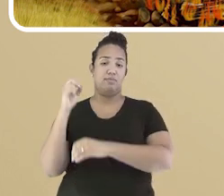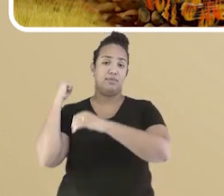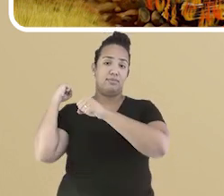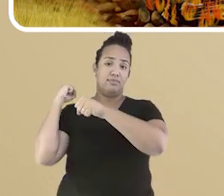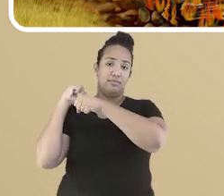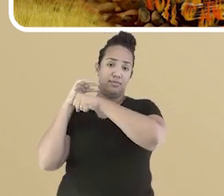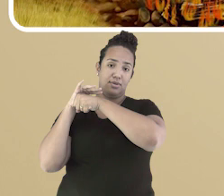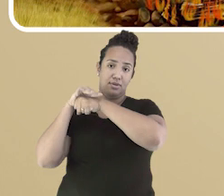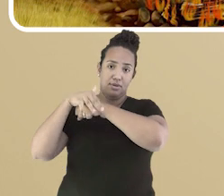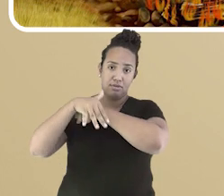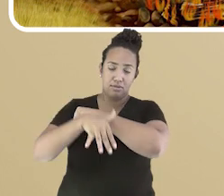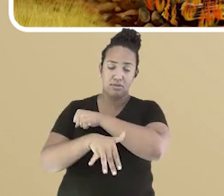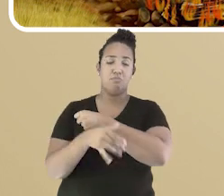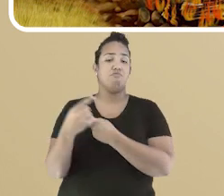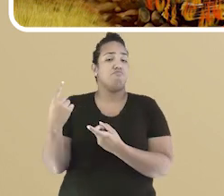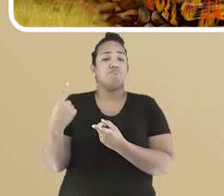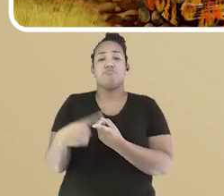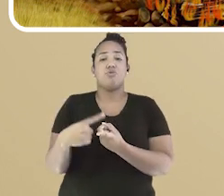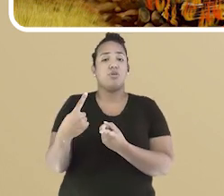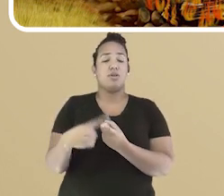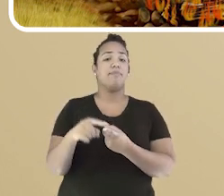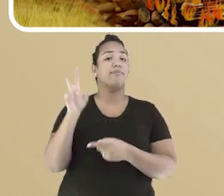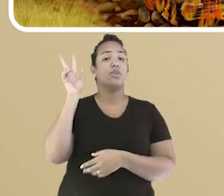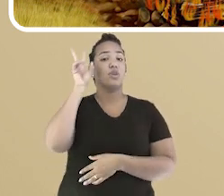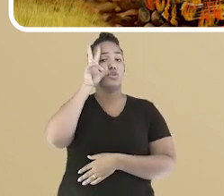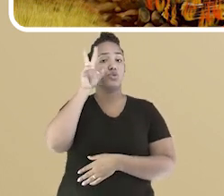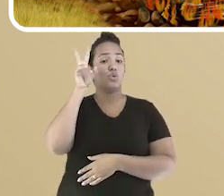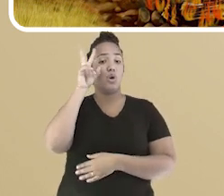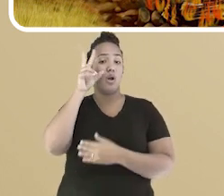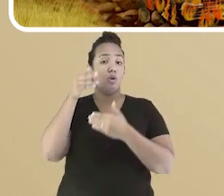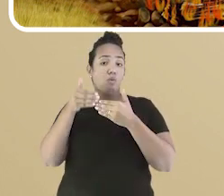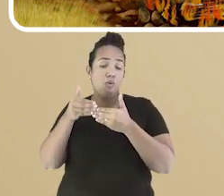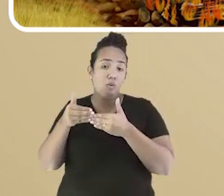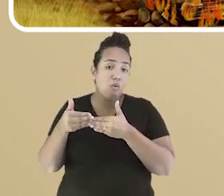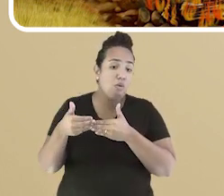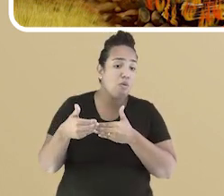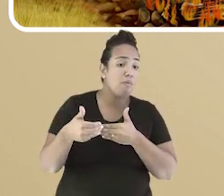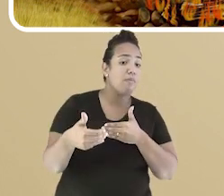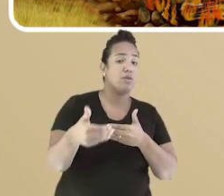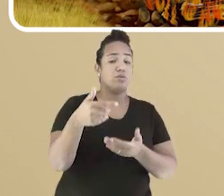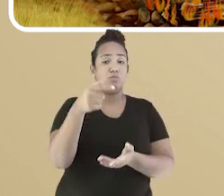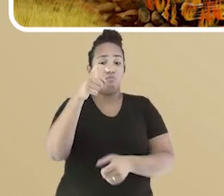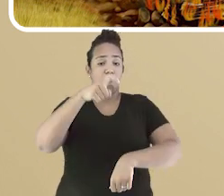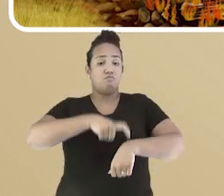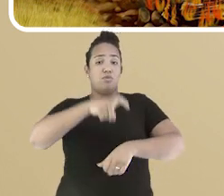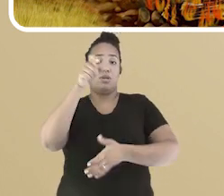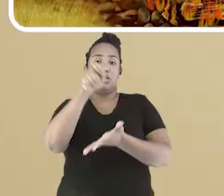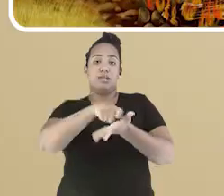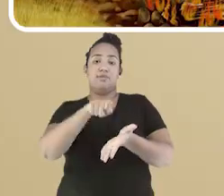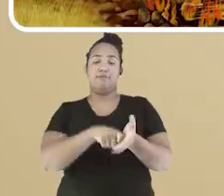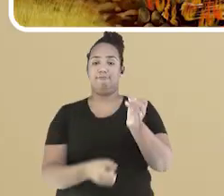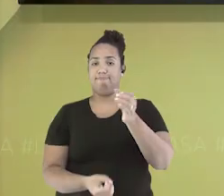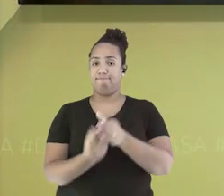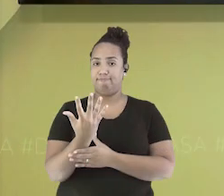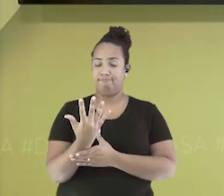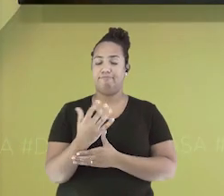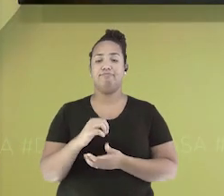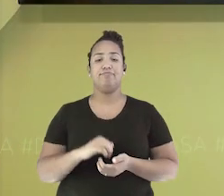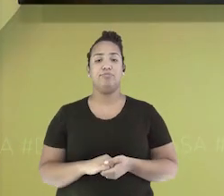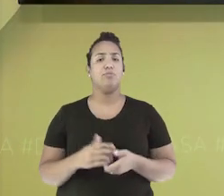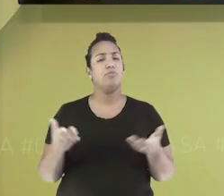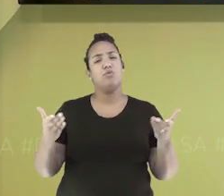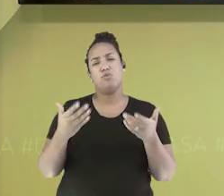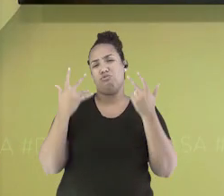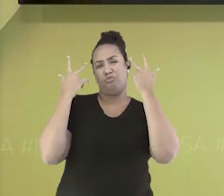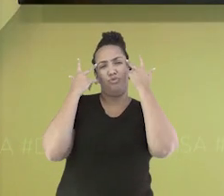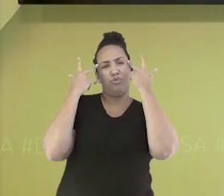por quê? Porque a gente entende a história propriamente dita a partir do momento em que foi inventada a escrita. Hoje é uma